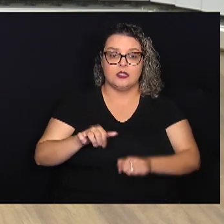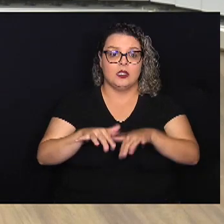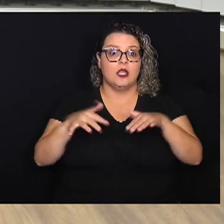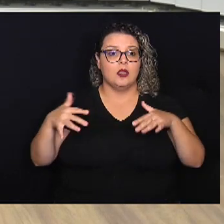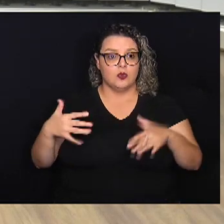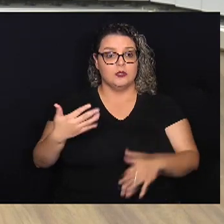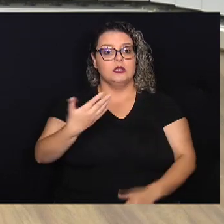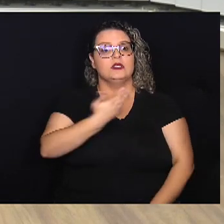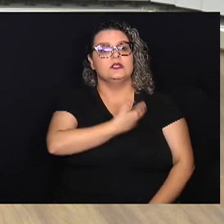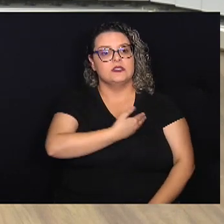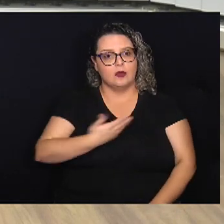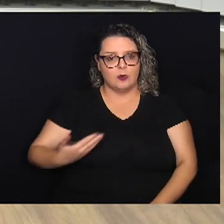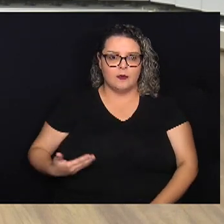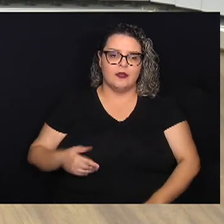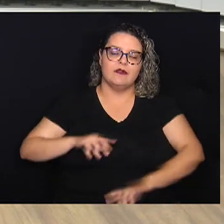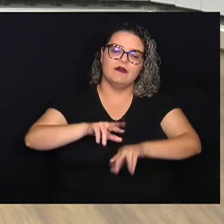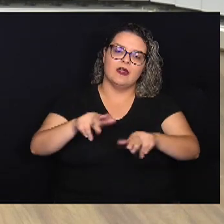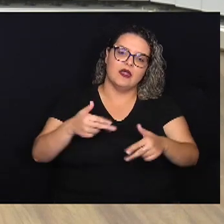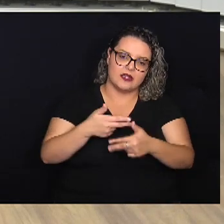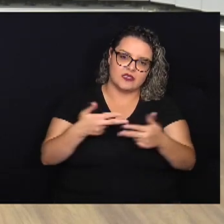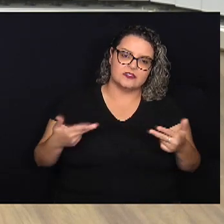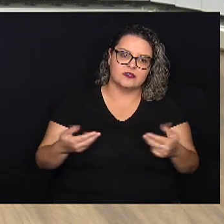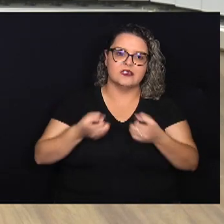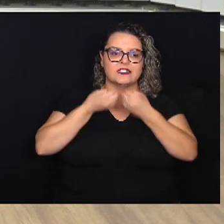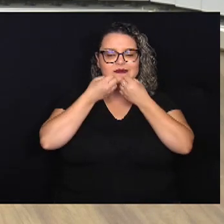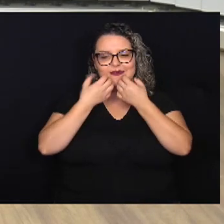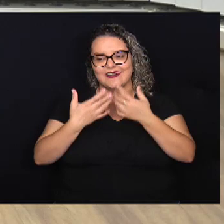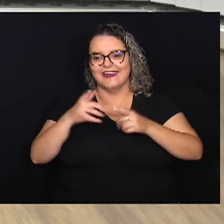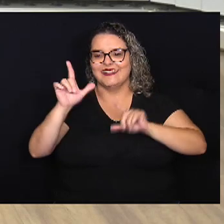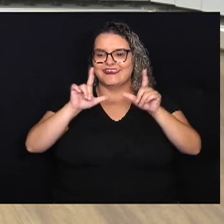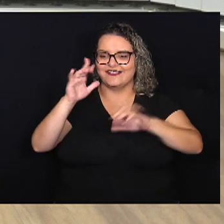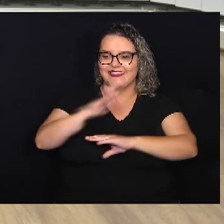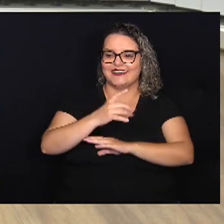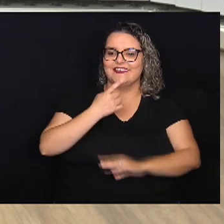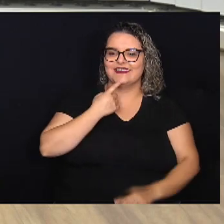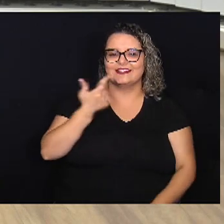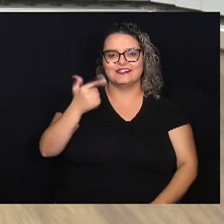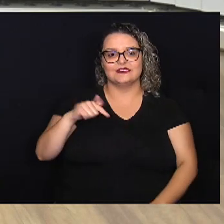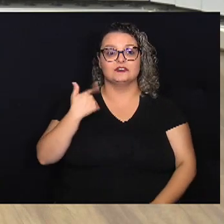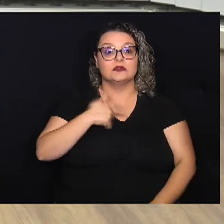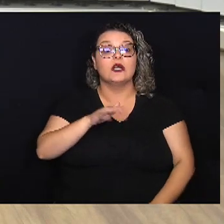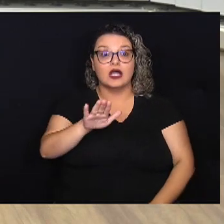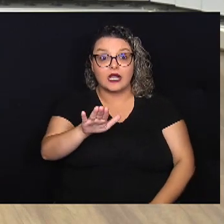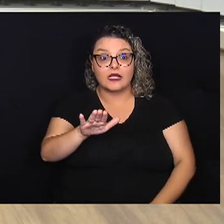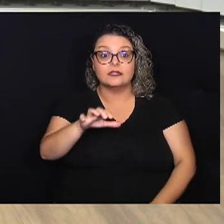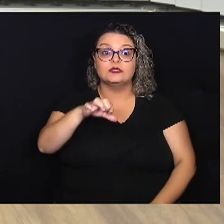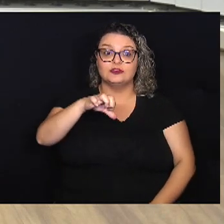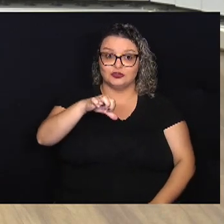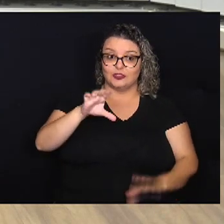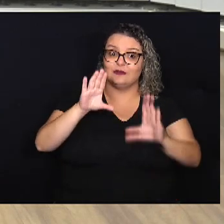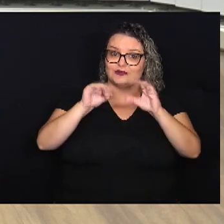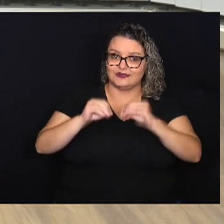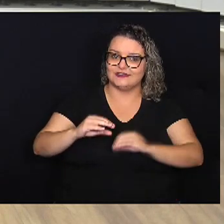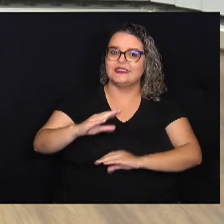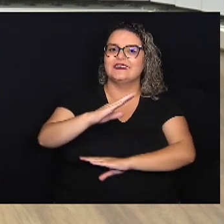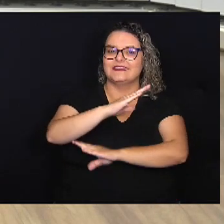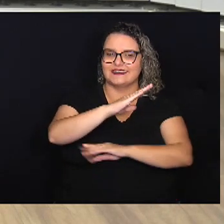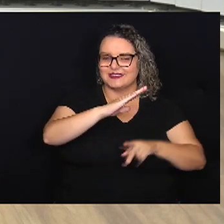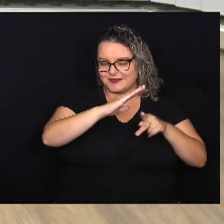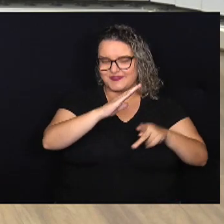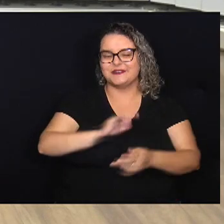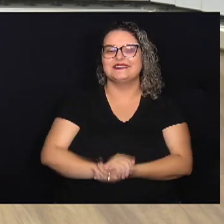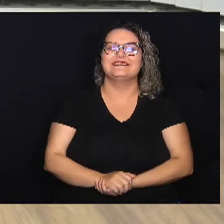pública e tem muita coisa boa para você aqui na TV Câmara Campinas. Continue com a gente. 9 da noite tem na Casa do Povo também.